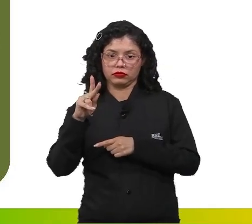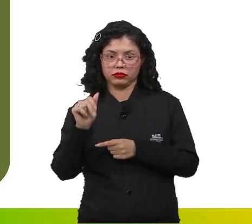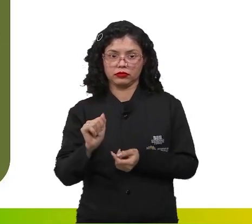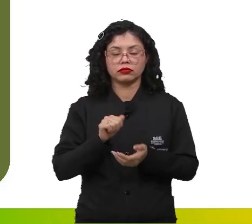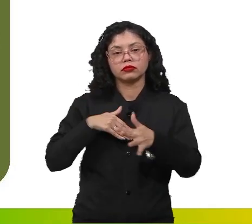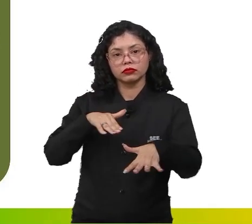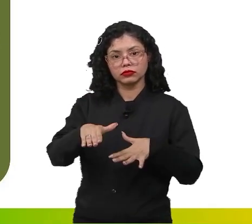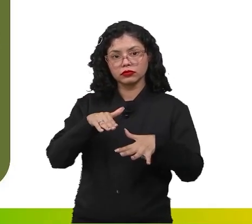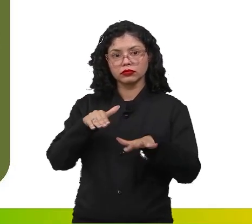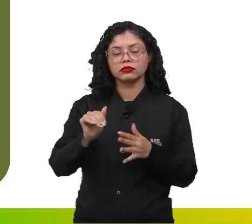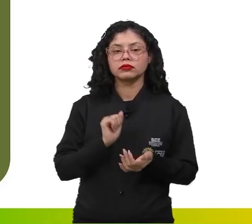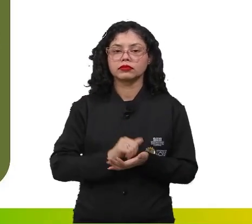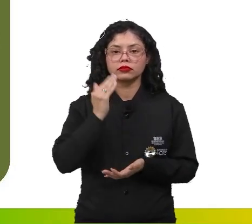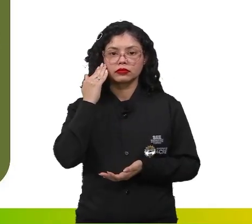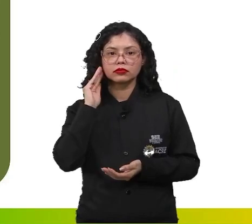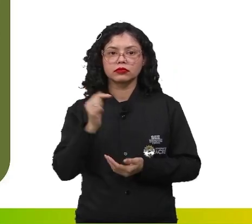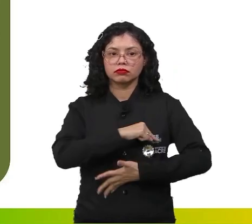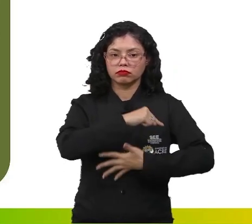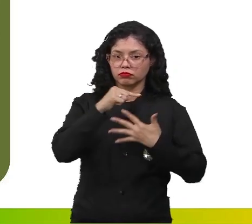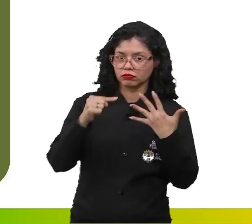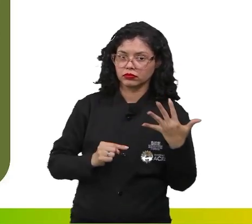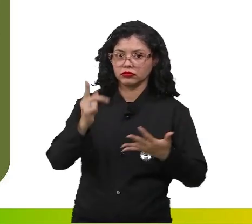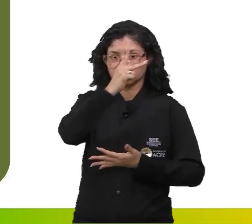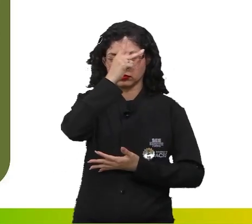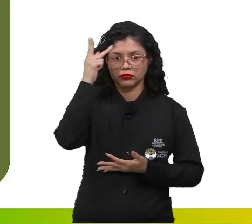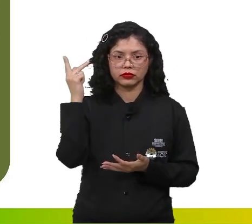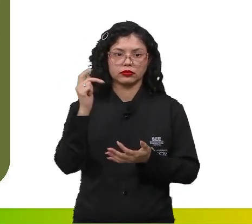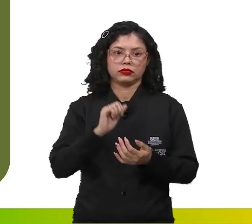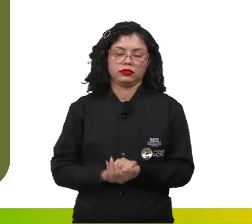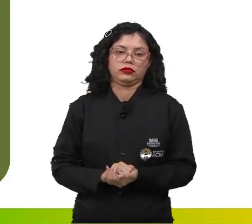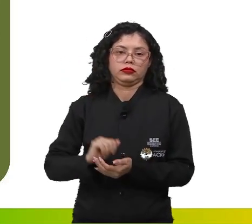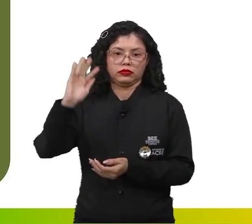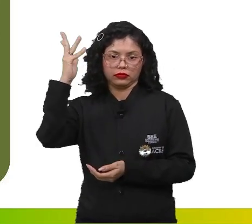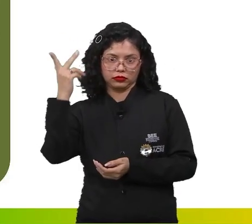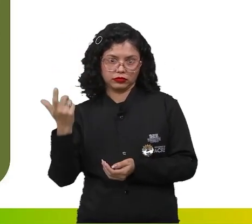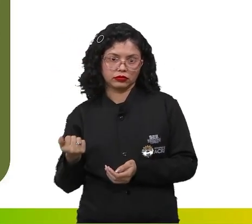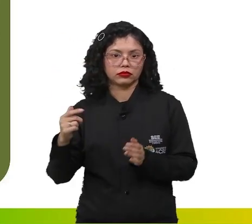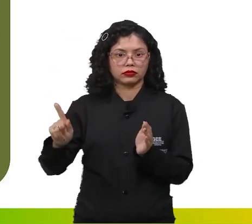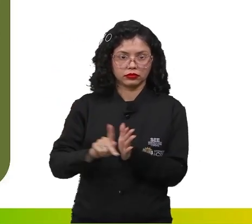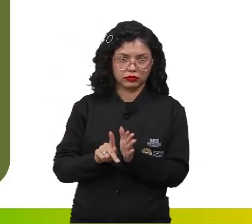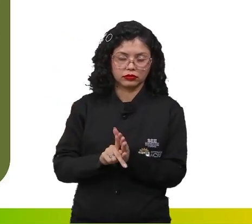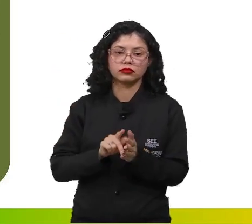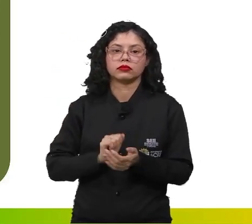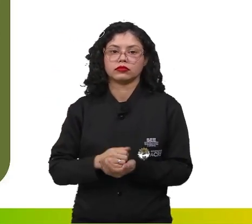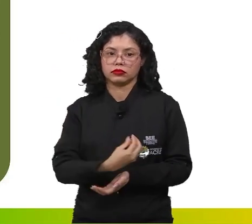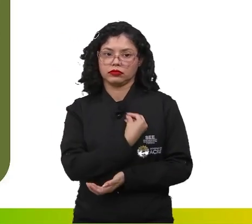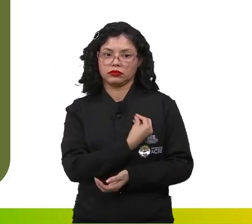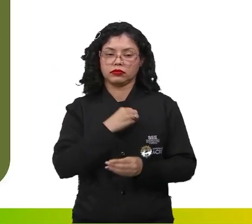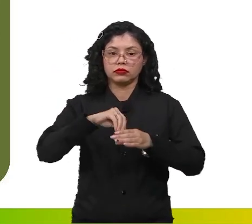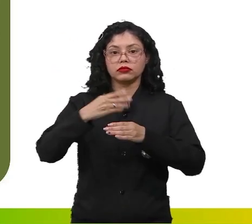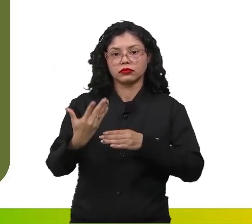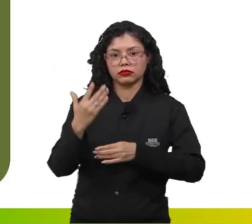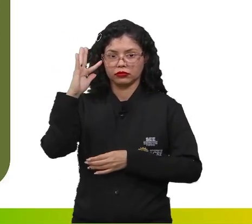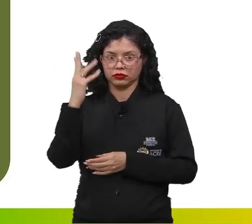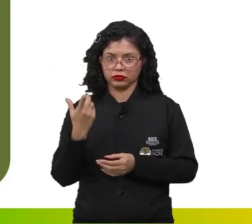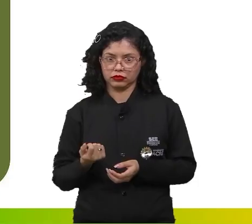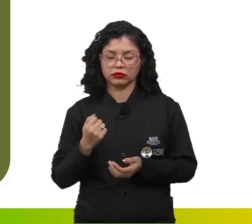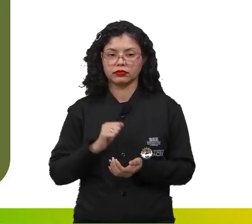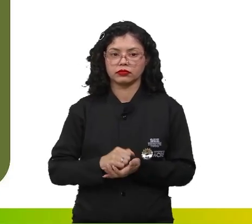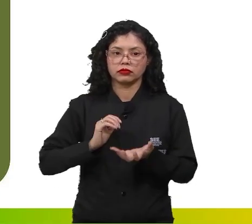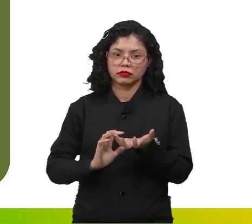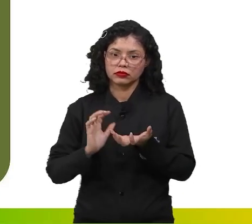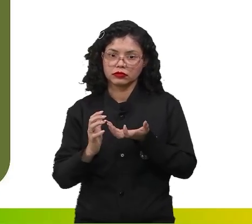Esse movimento, ele compreende milhões de pessoas de ascendência africana vivendo fora da